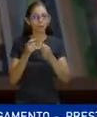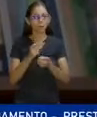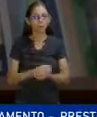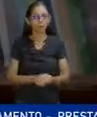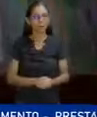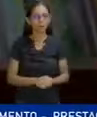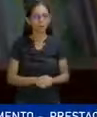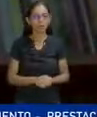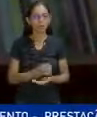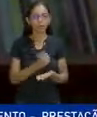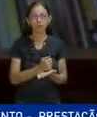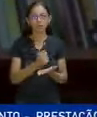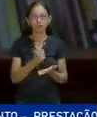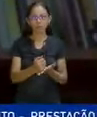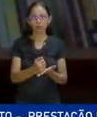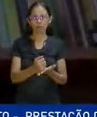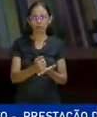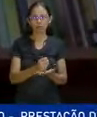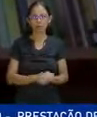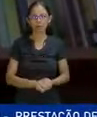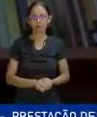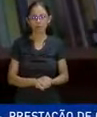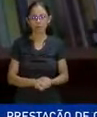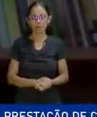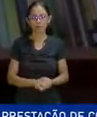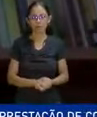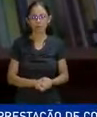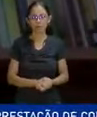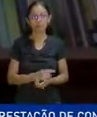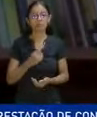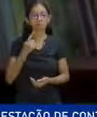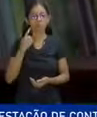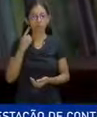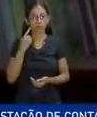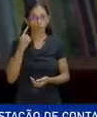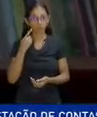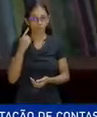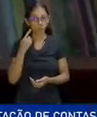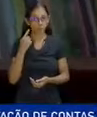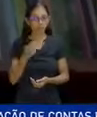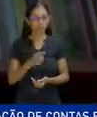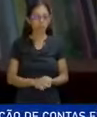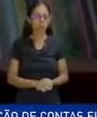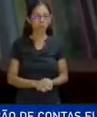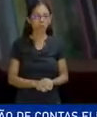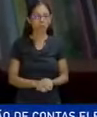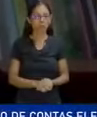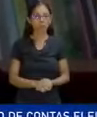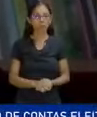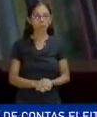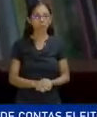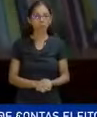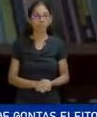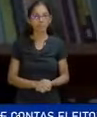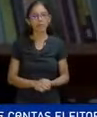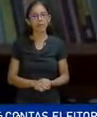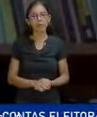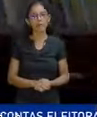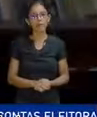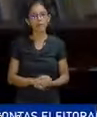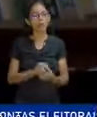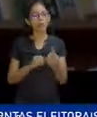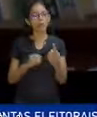contratações da banca de advocacia, cujo um dos advogados é esse que ocupa a tribuna,